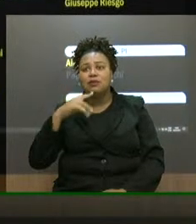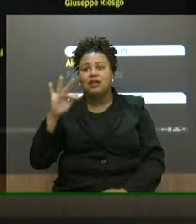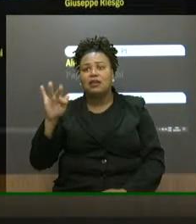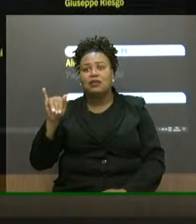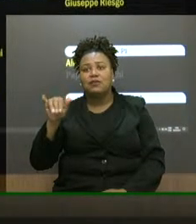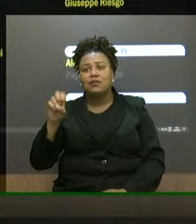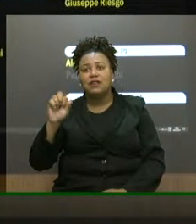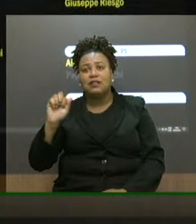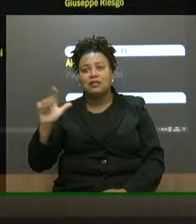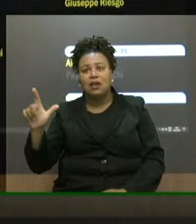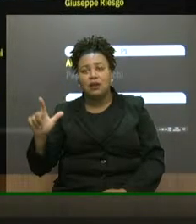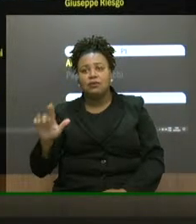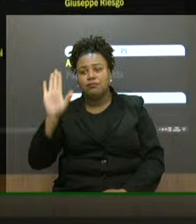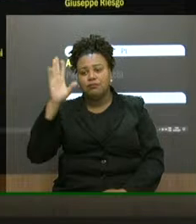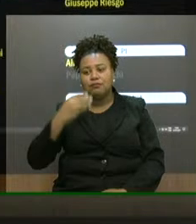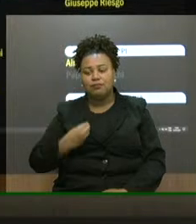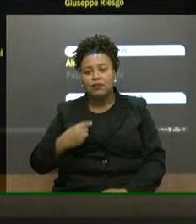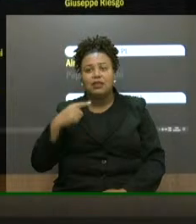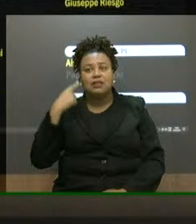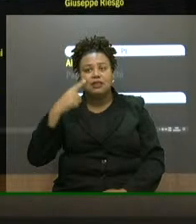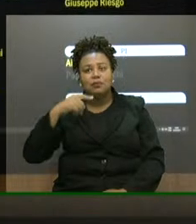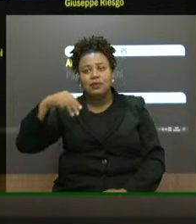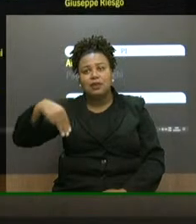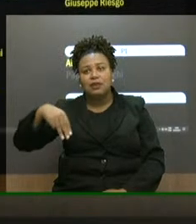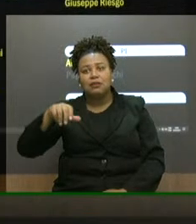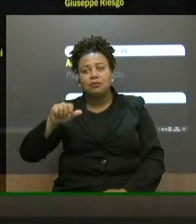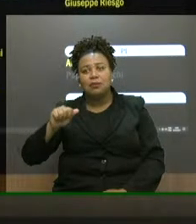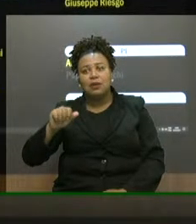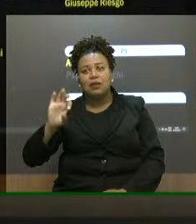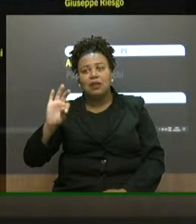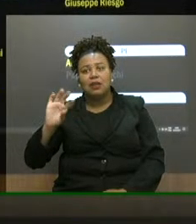Presente. PSDB, Matheus Vesp.